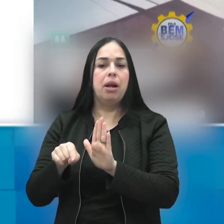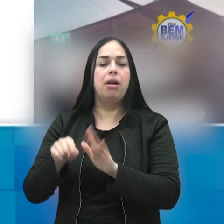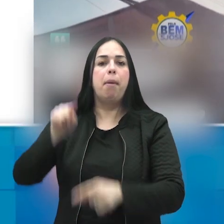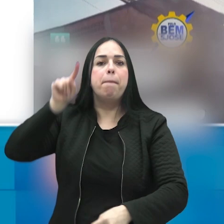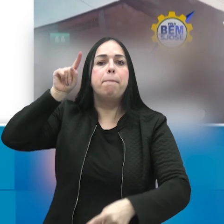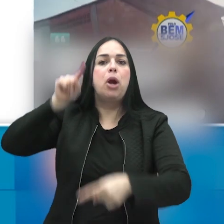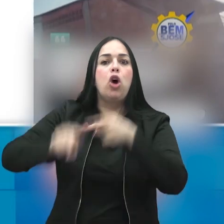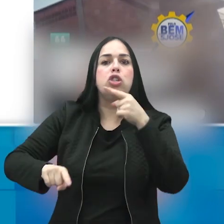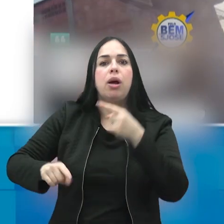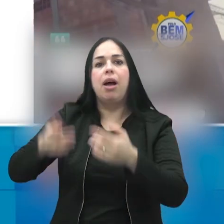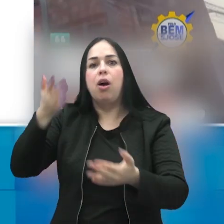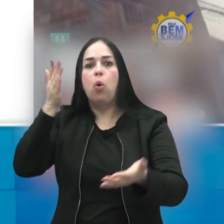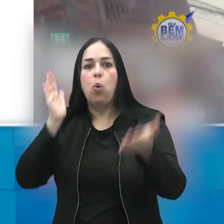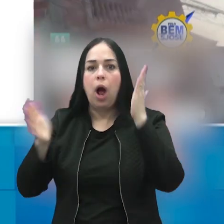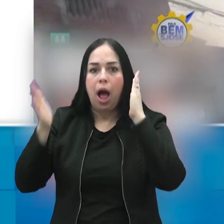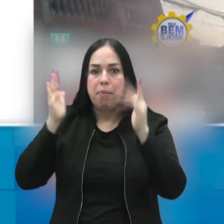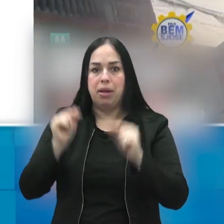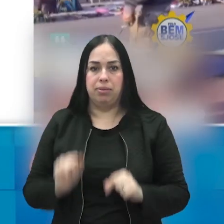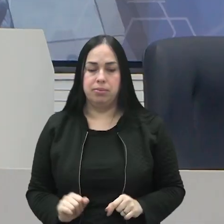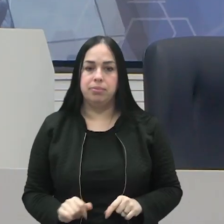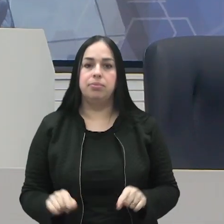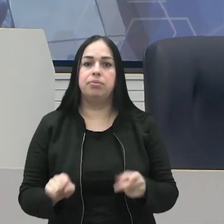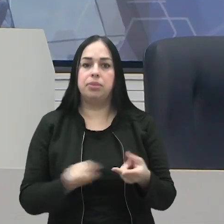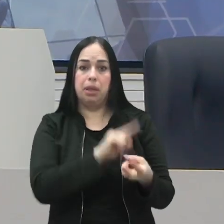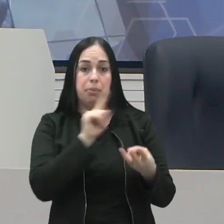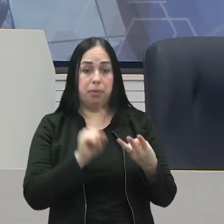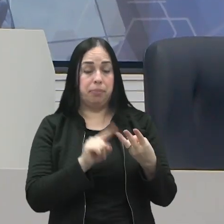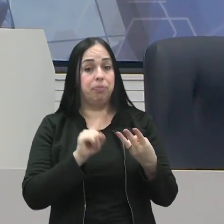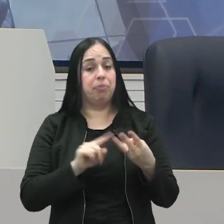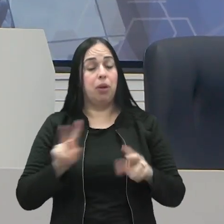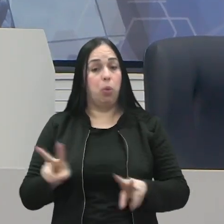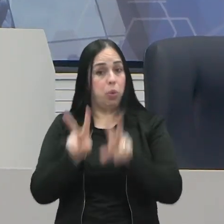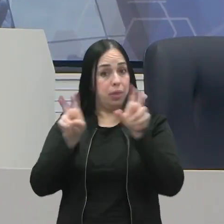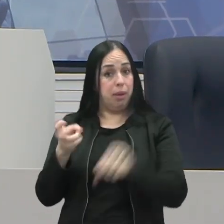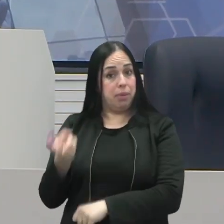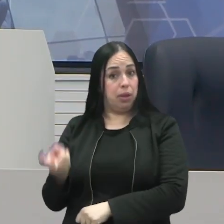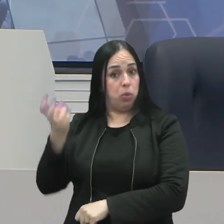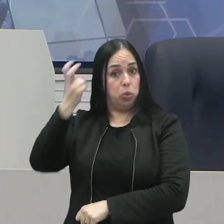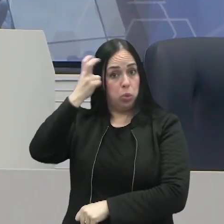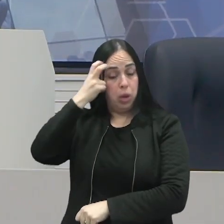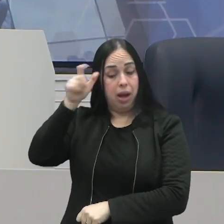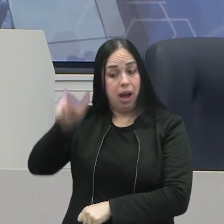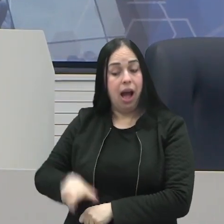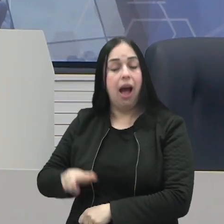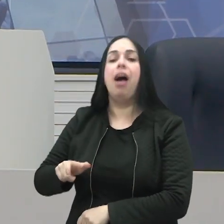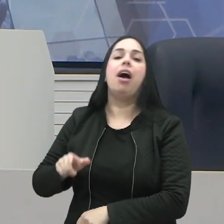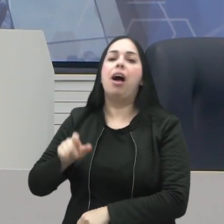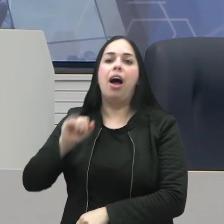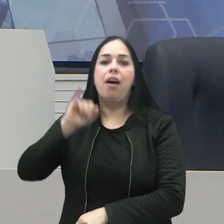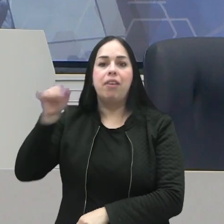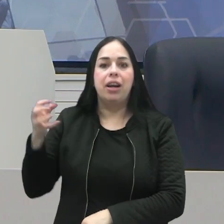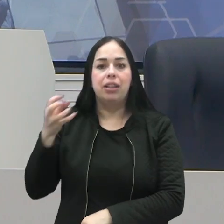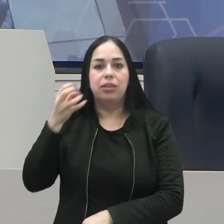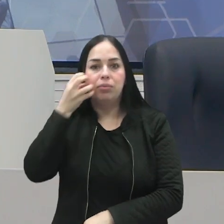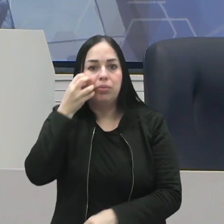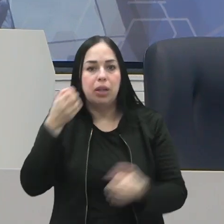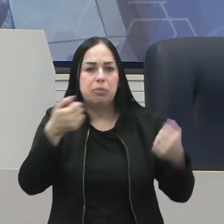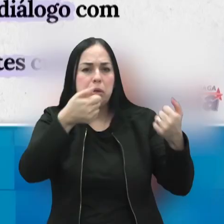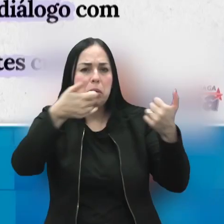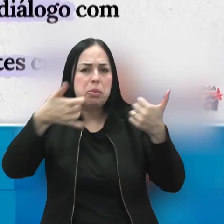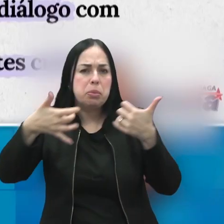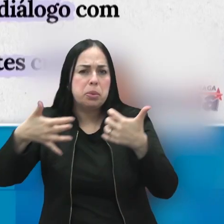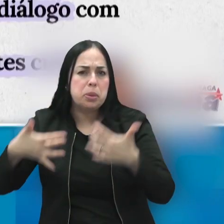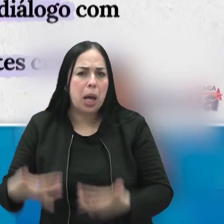para coibir os fluxos na cidade. E a cultura foi o tema abordado pela vereadora Juliana